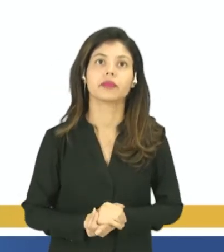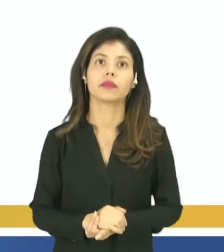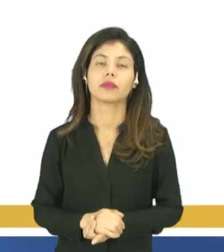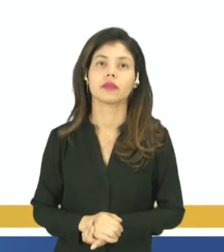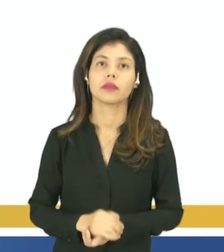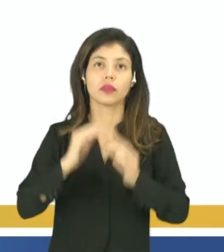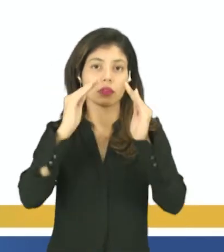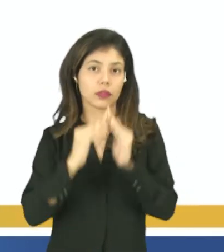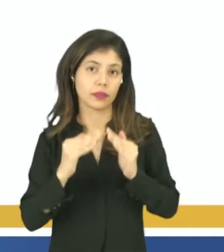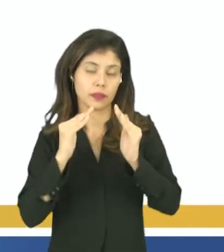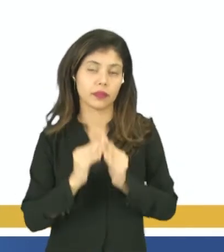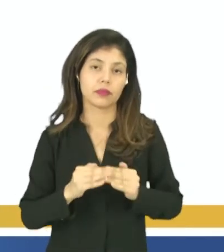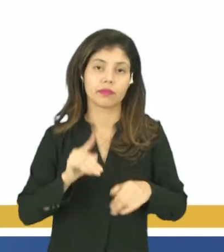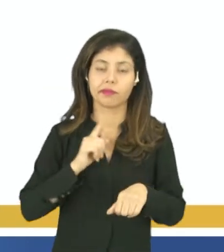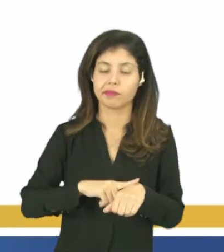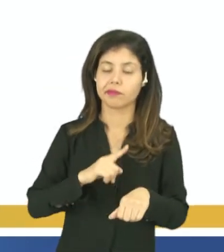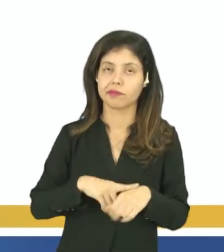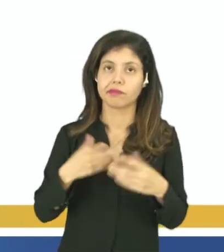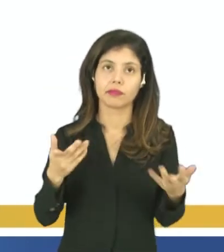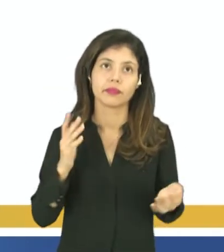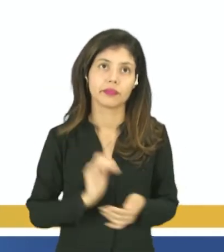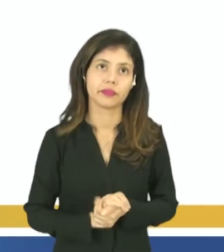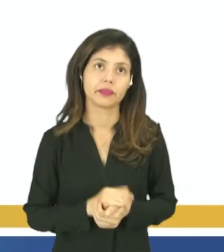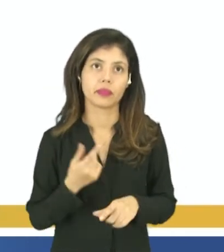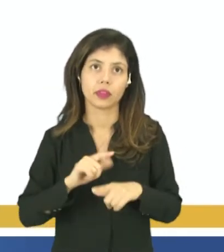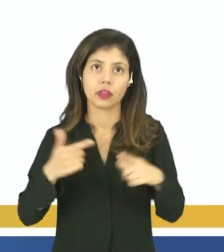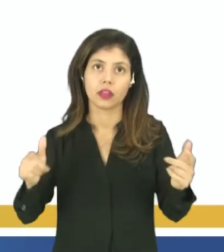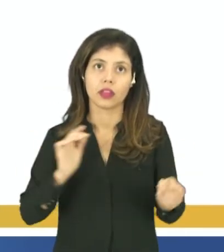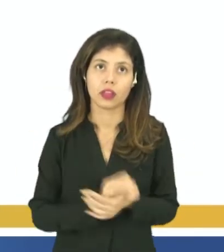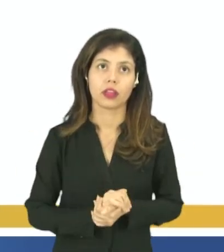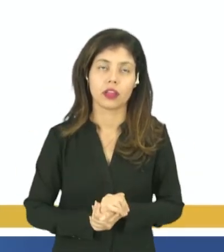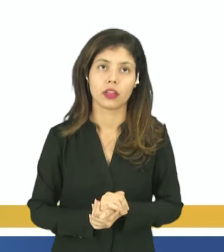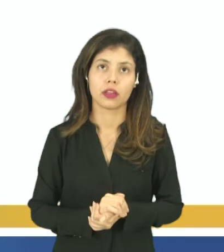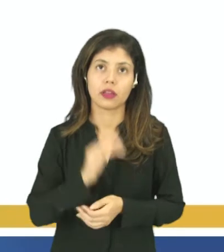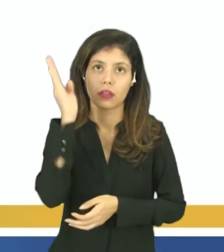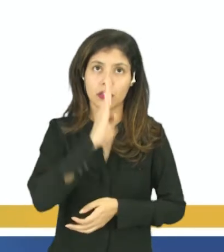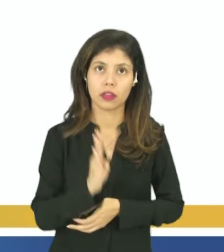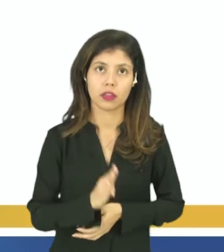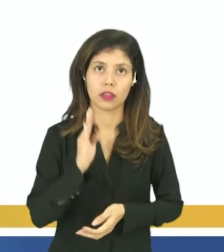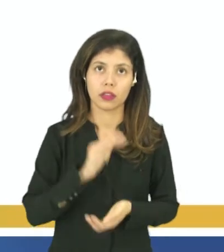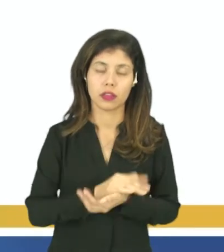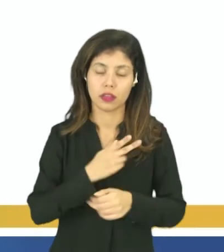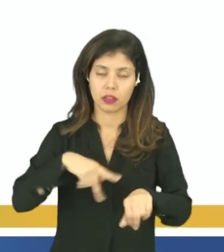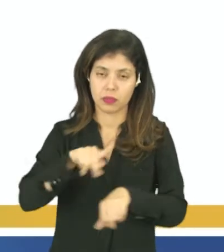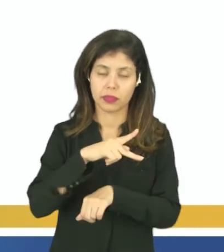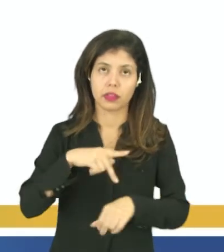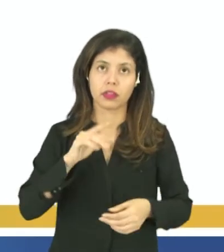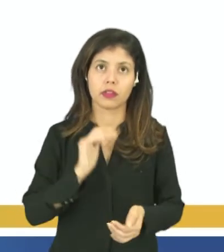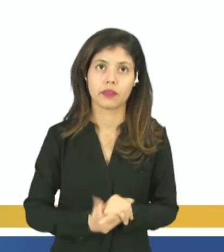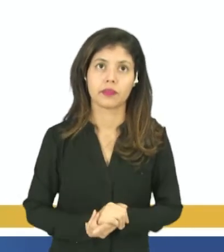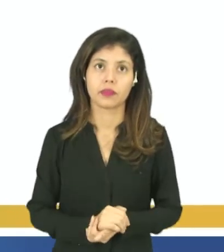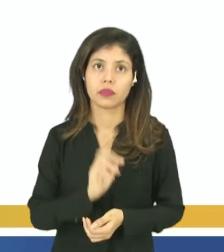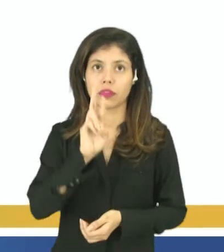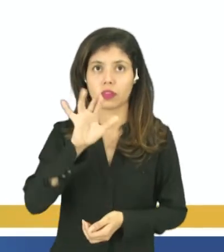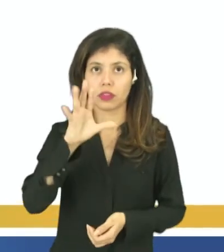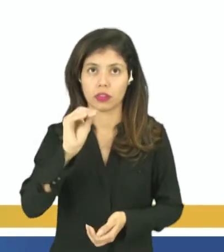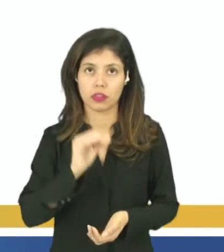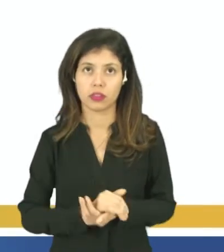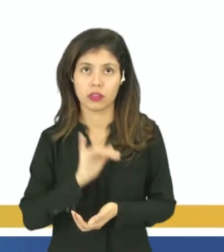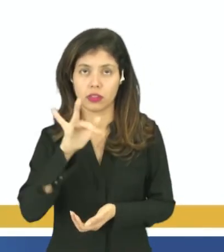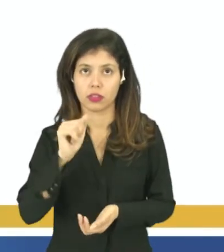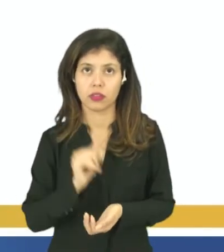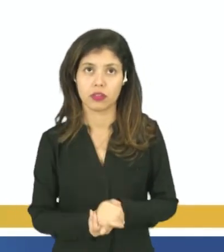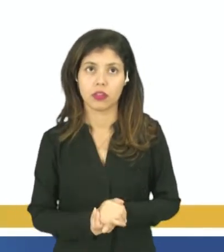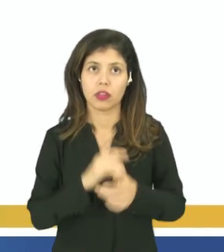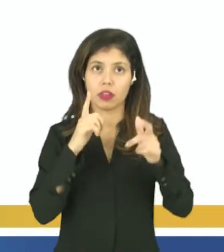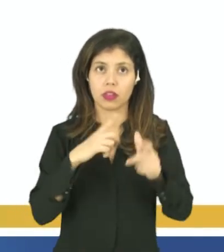de residência temporária. A maioria dos migrantes entra no país pela fronteira norte do Brasil, no estado de Roraima, e se concentra